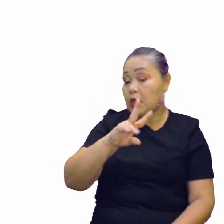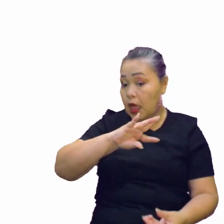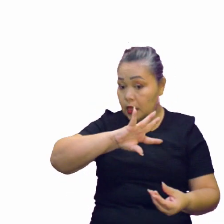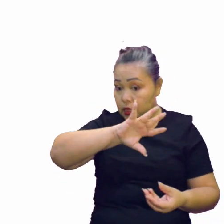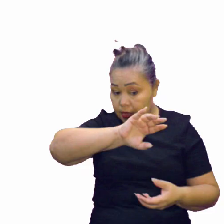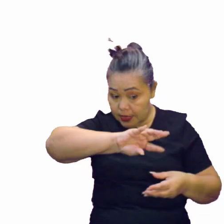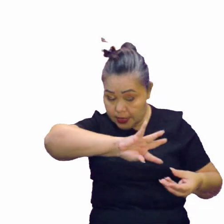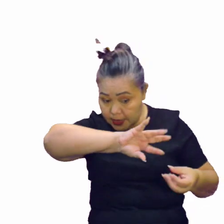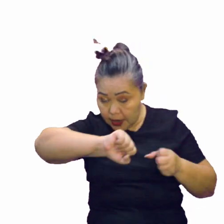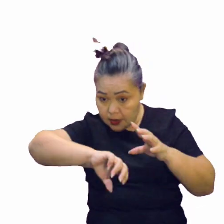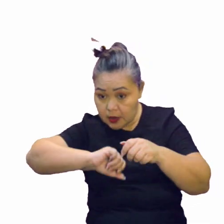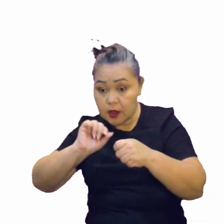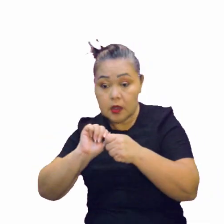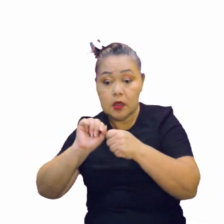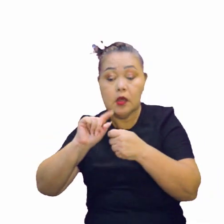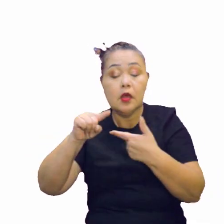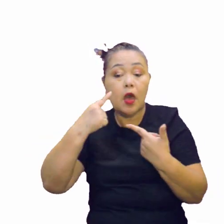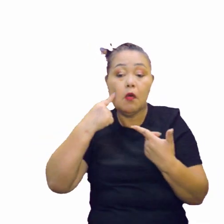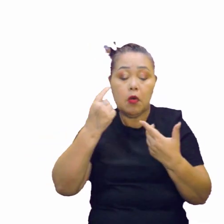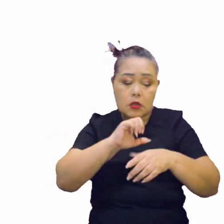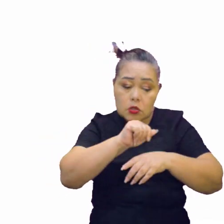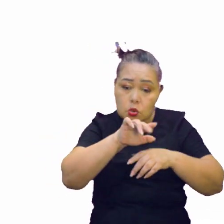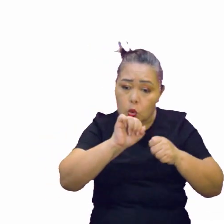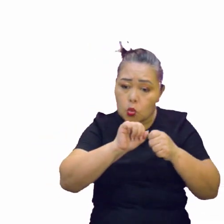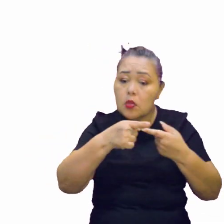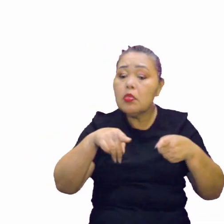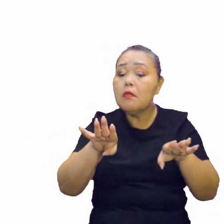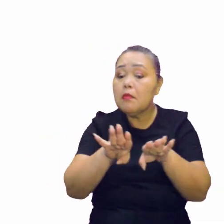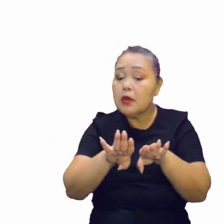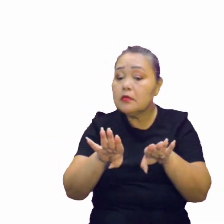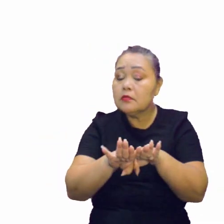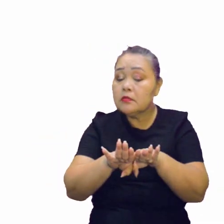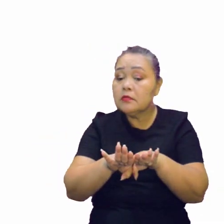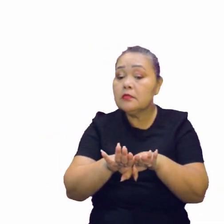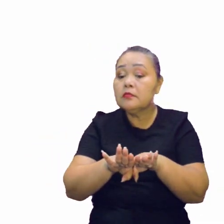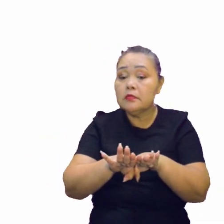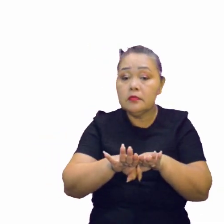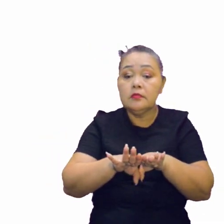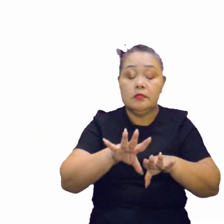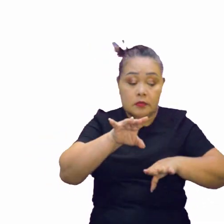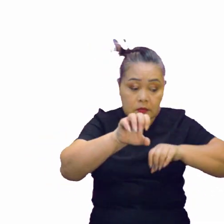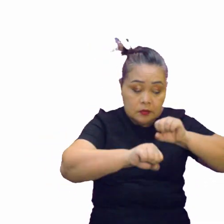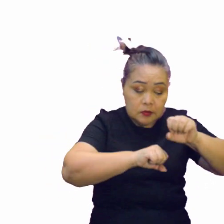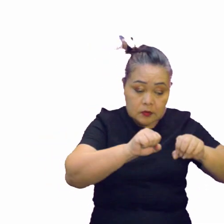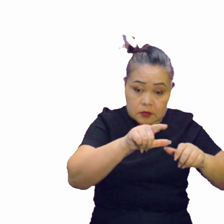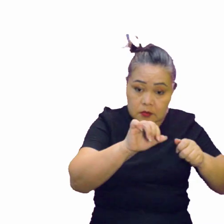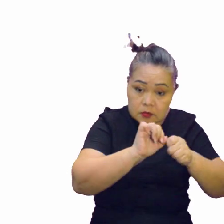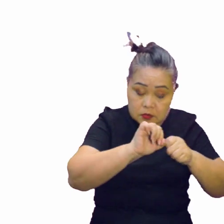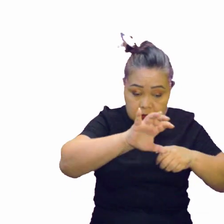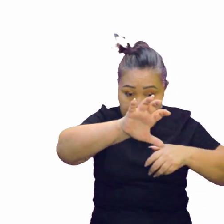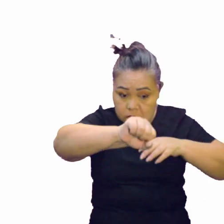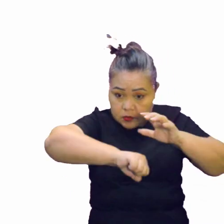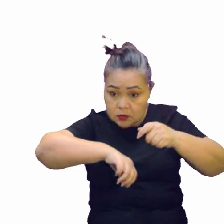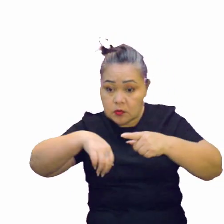só... porque pode ser do solo também, né, professor? Os tratos culturais do solo, trato cultural